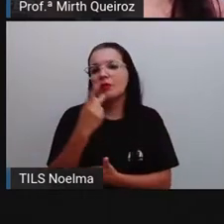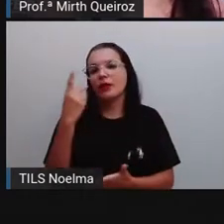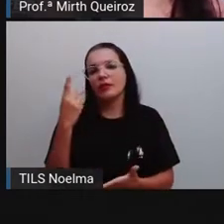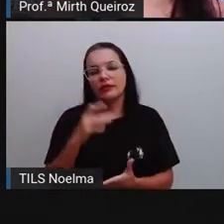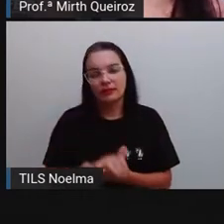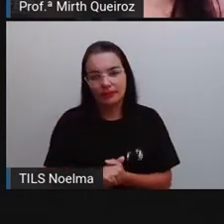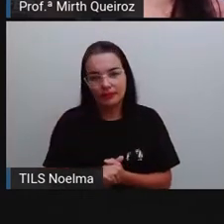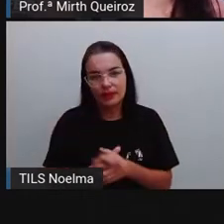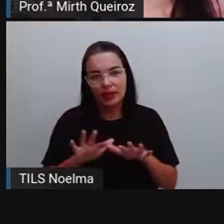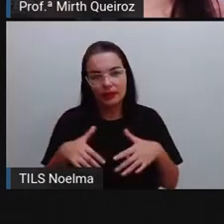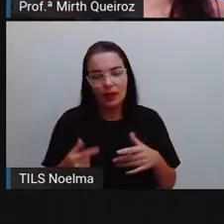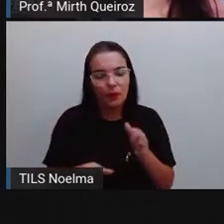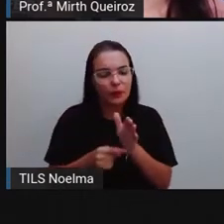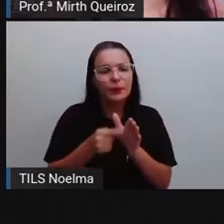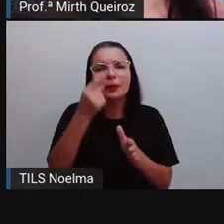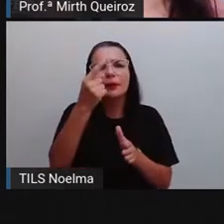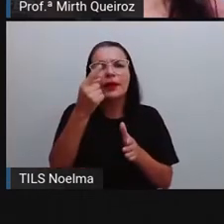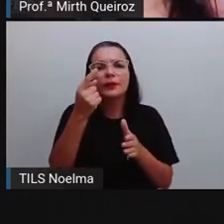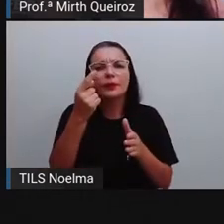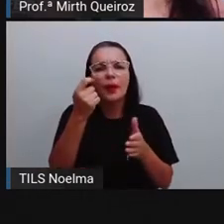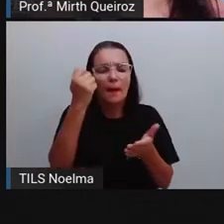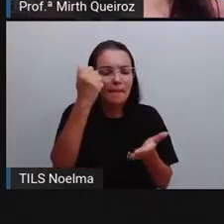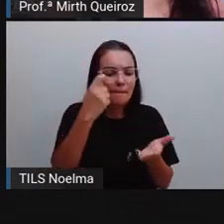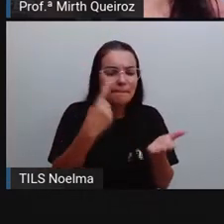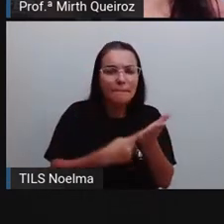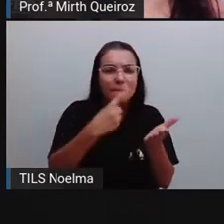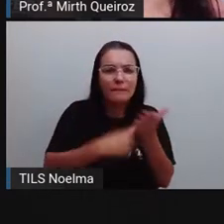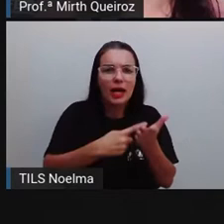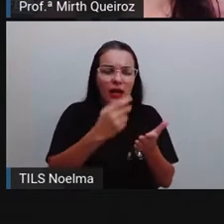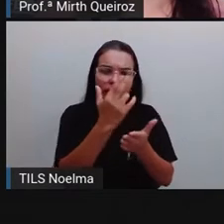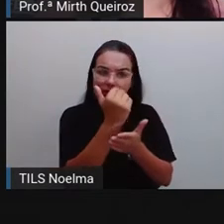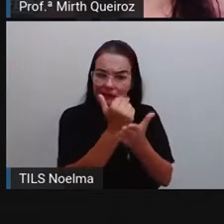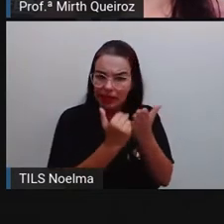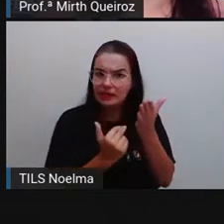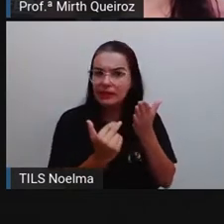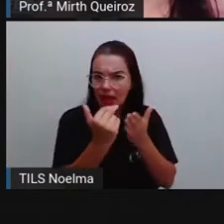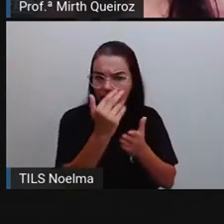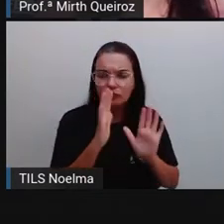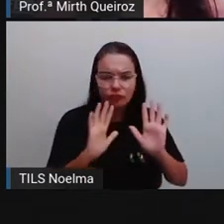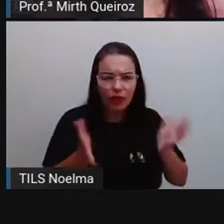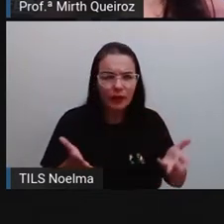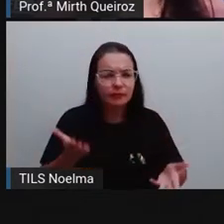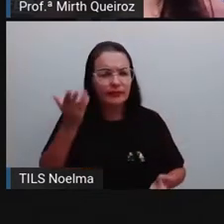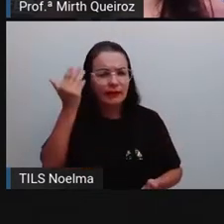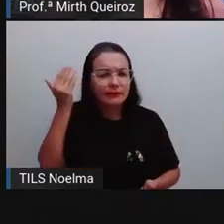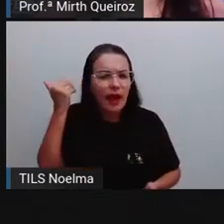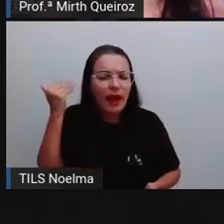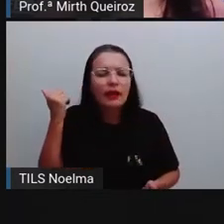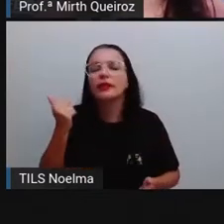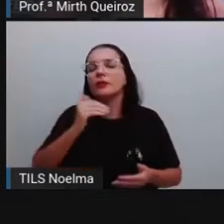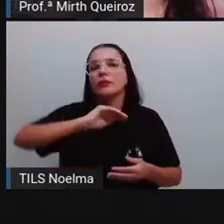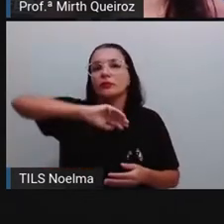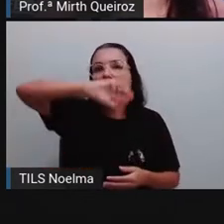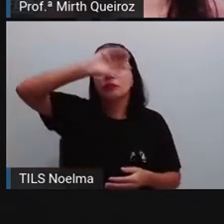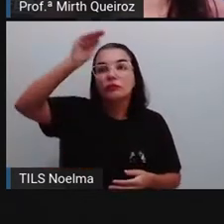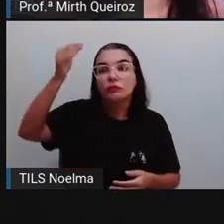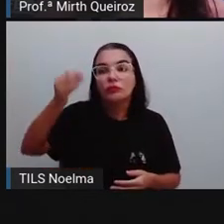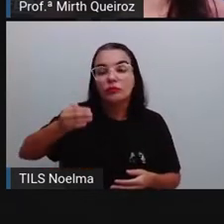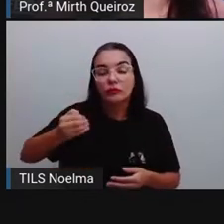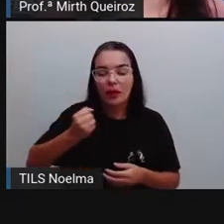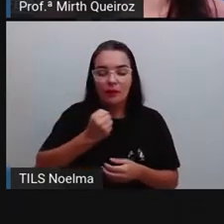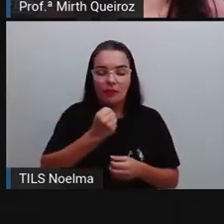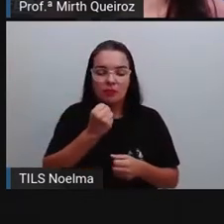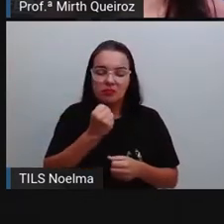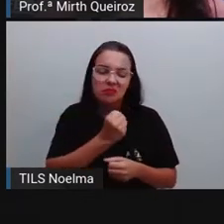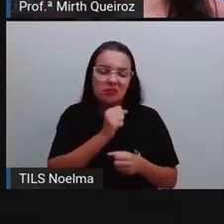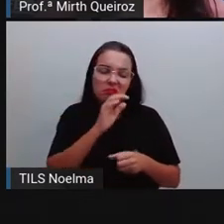como os primeiros registros de desenhos, que foram as pinturas rupestres, em cavernas aí que estão datadas mais